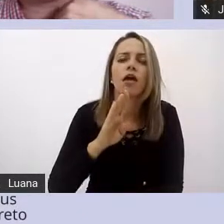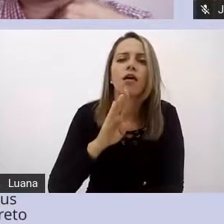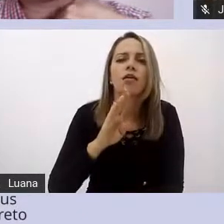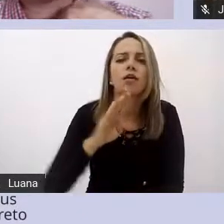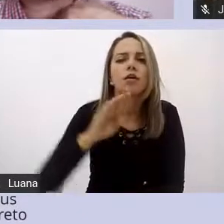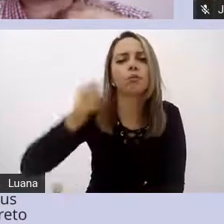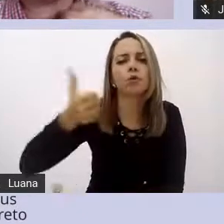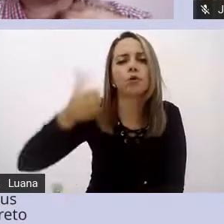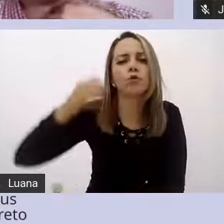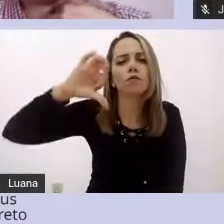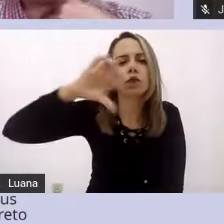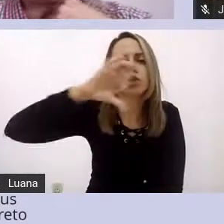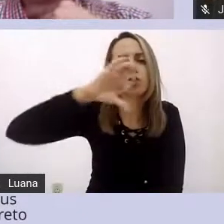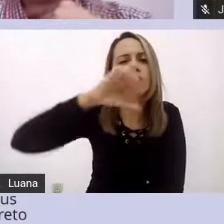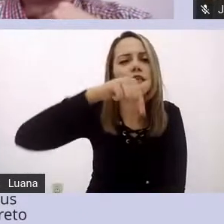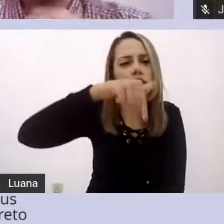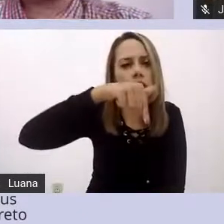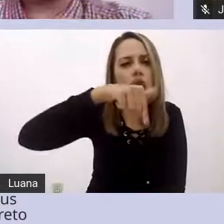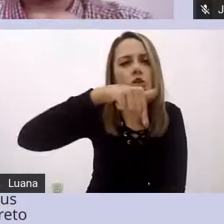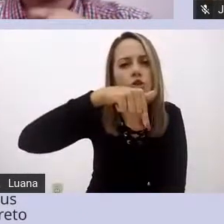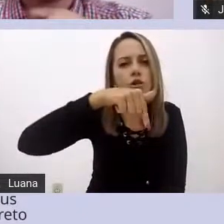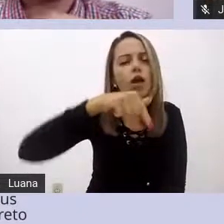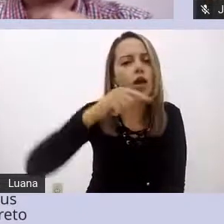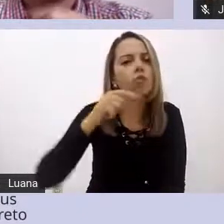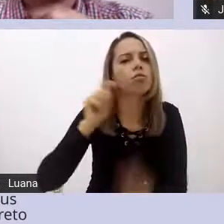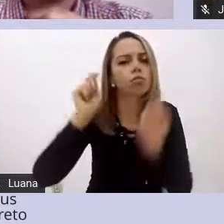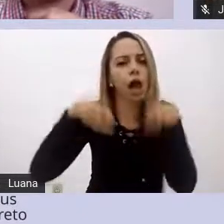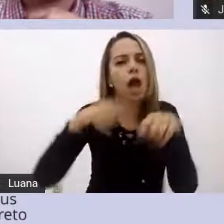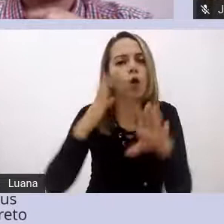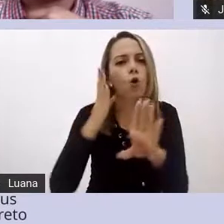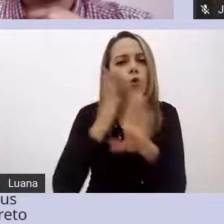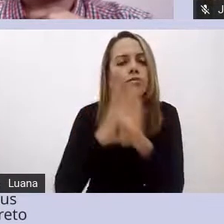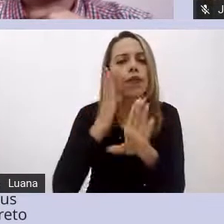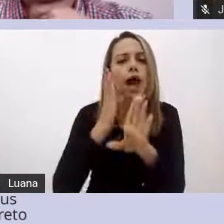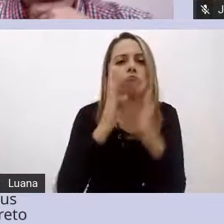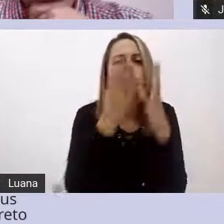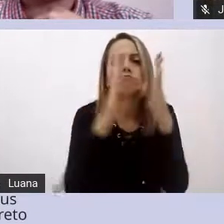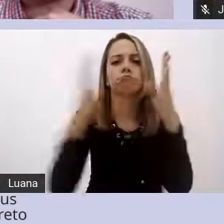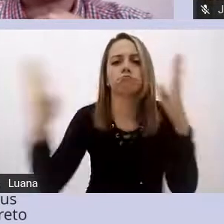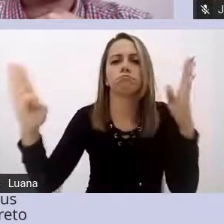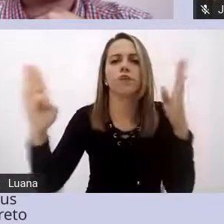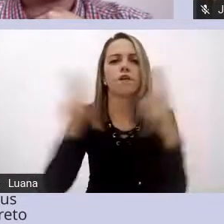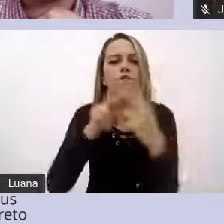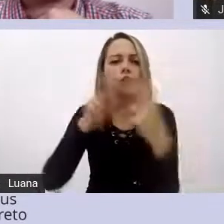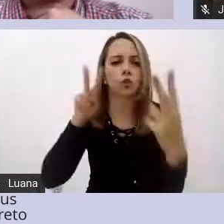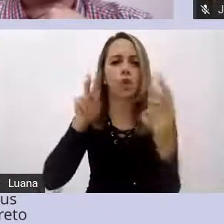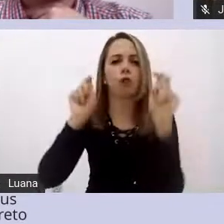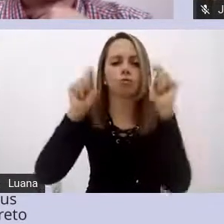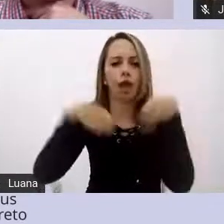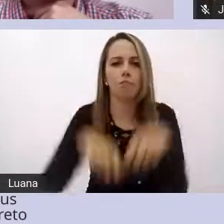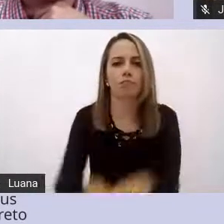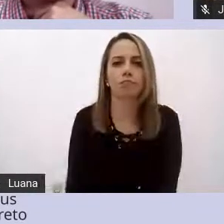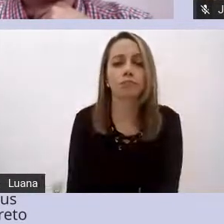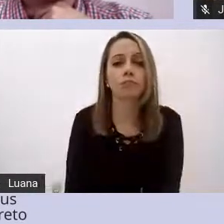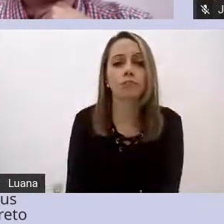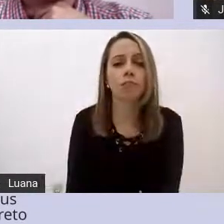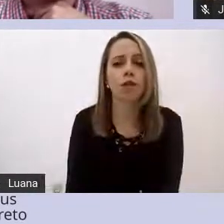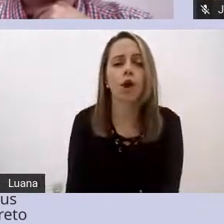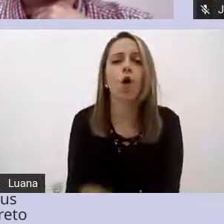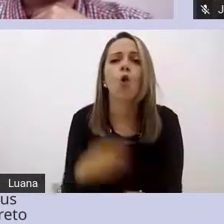1997, a gente ainda acha no estande virtual. Ah, e sobre a questão da técnica, o que é muito importante, como historiador,